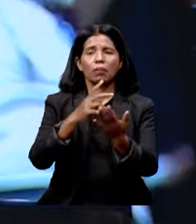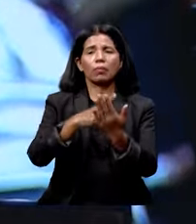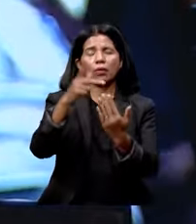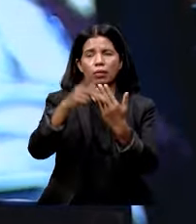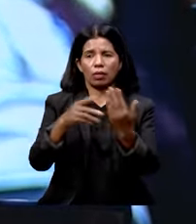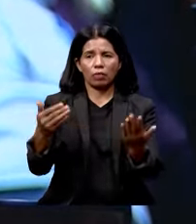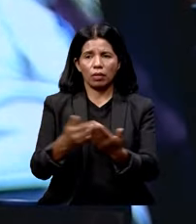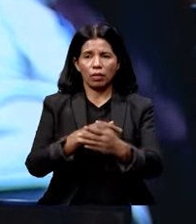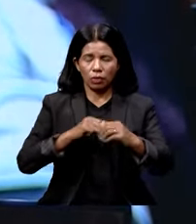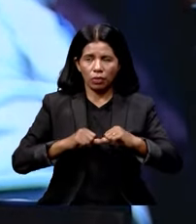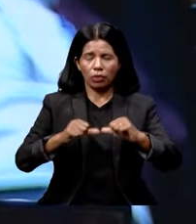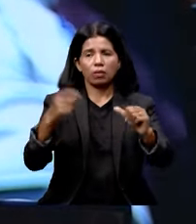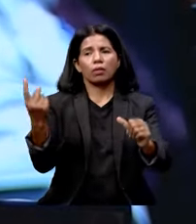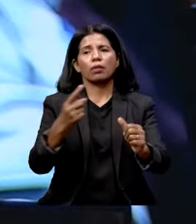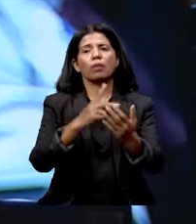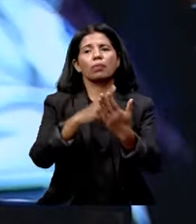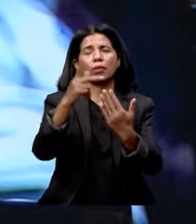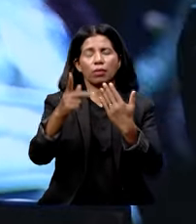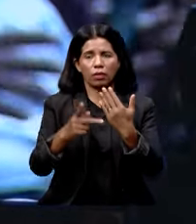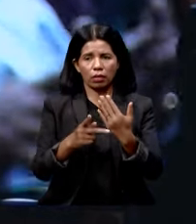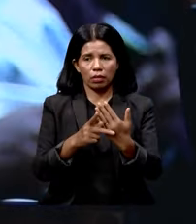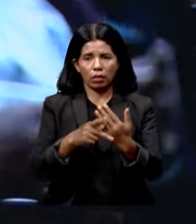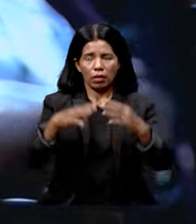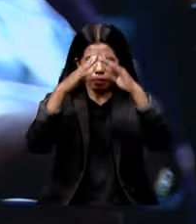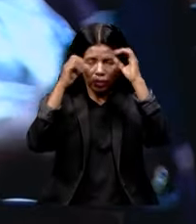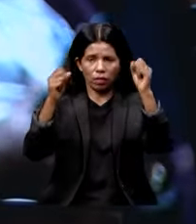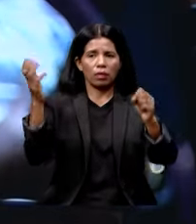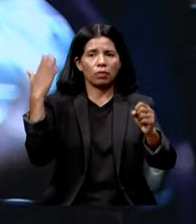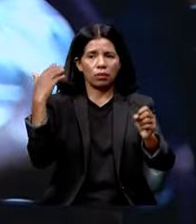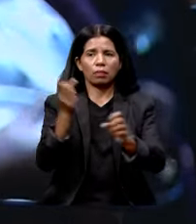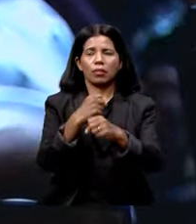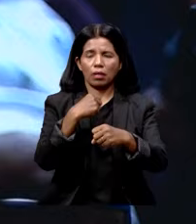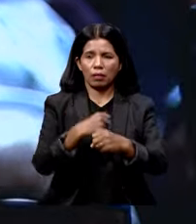ainda, continua a realidade, programa Sira Nabe, mas presidente Sira Uluk Monsalo.